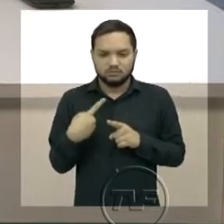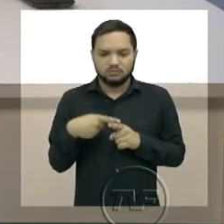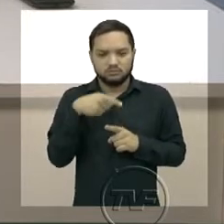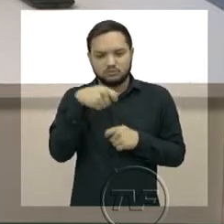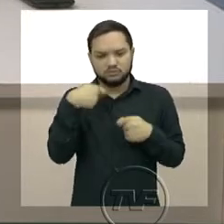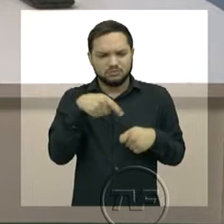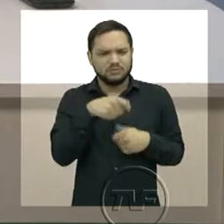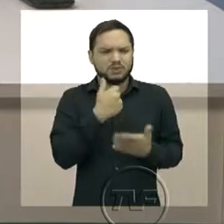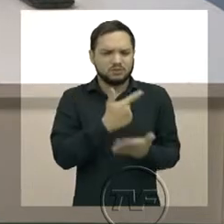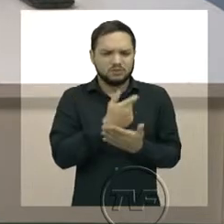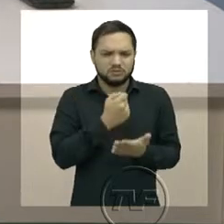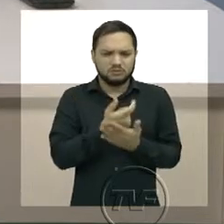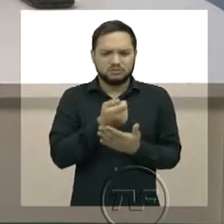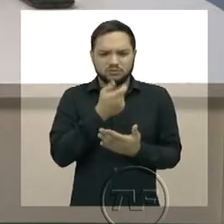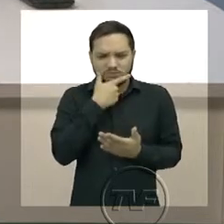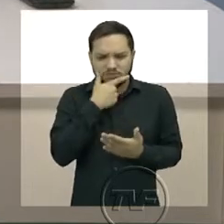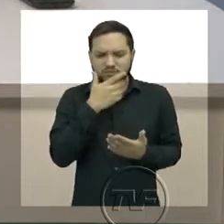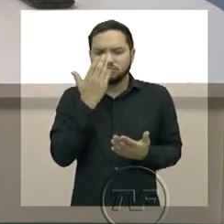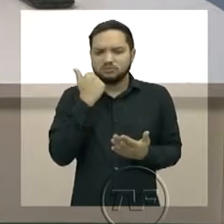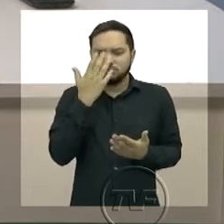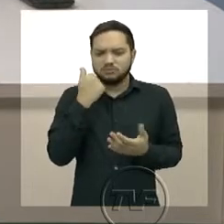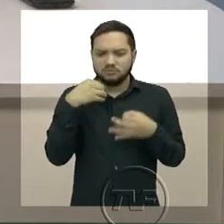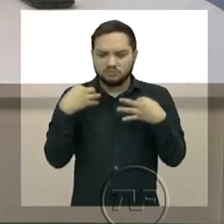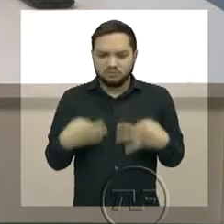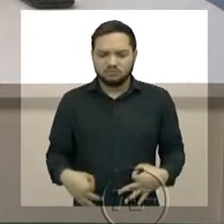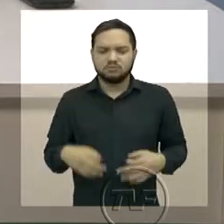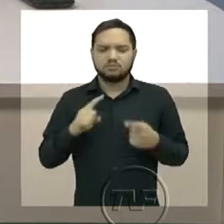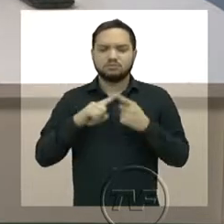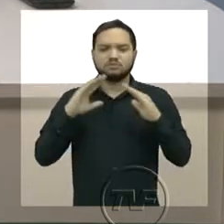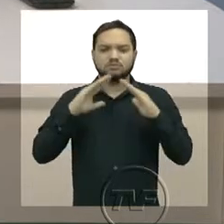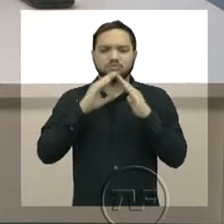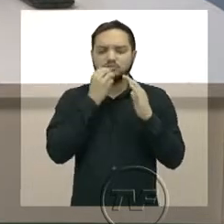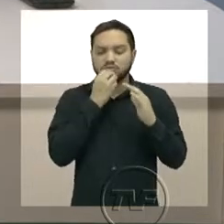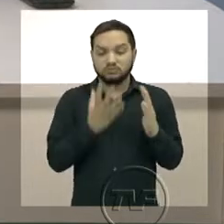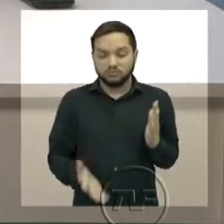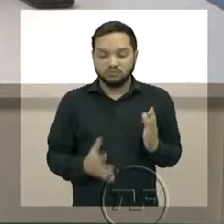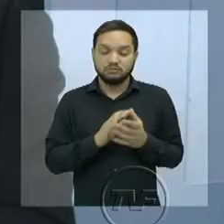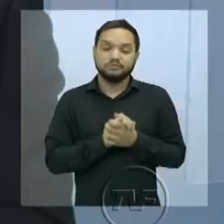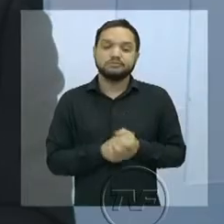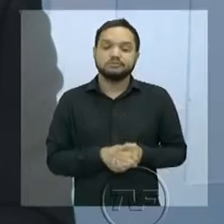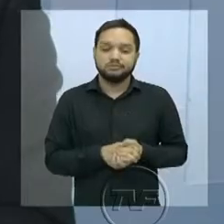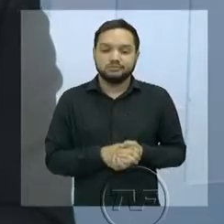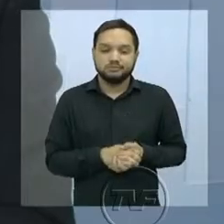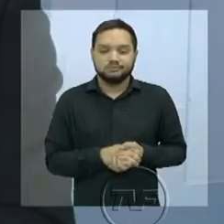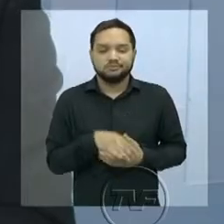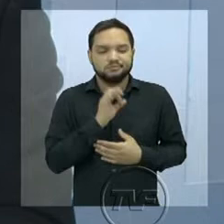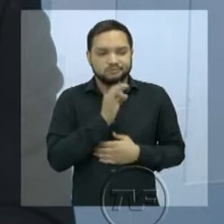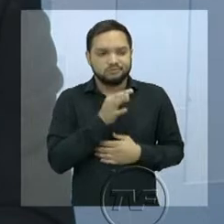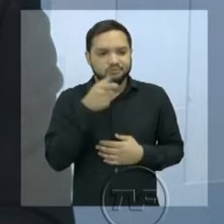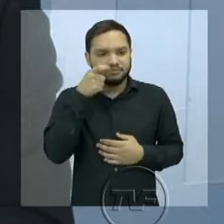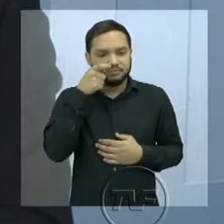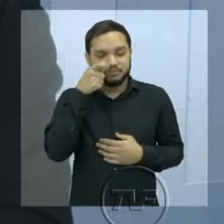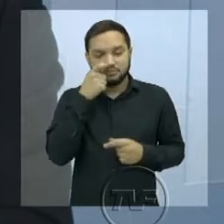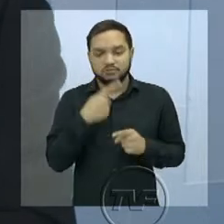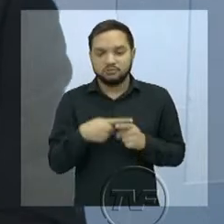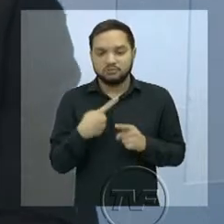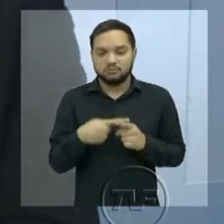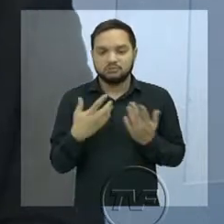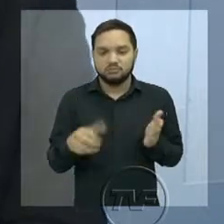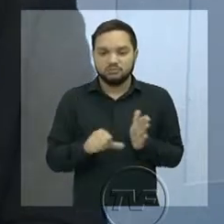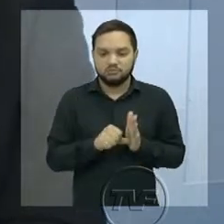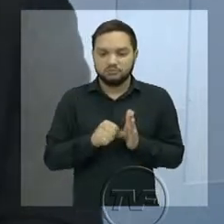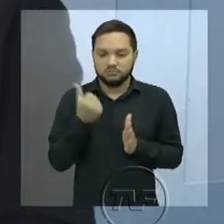muito de medicação, de uma alimentação adequada, de um teto, né? É interessante. talvez seja a primeira vez que eu e você